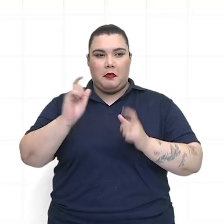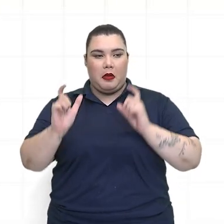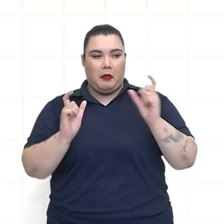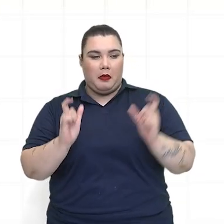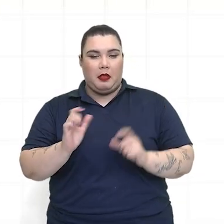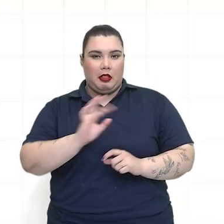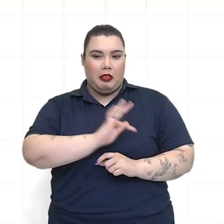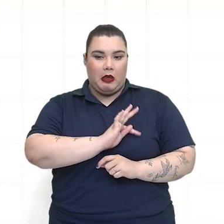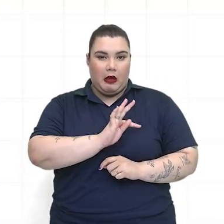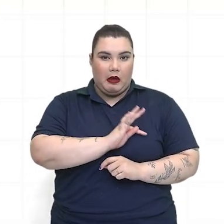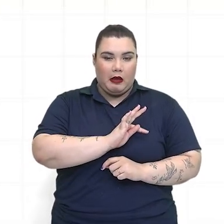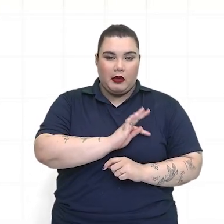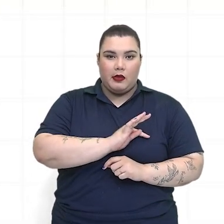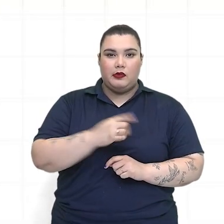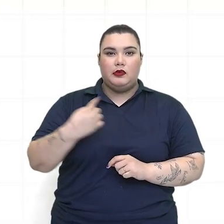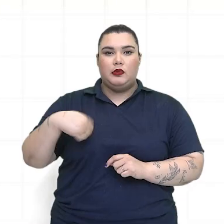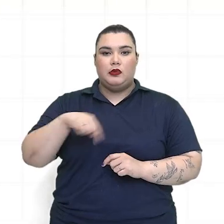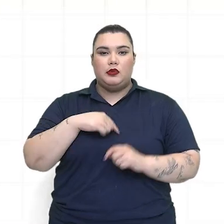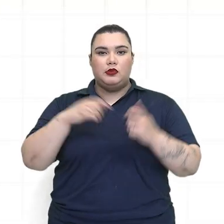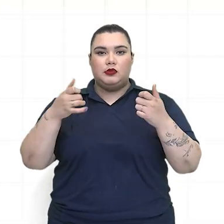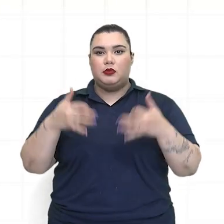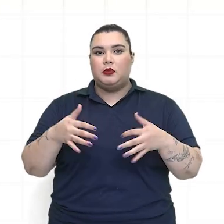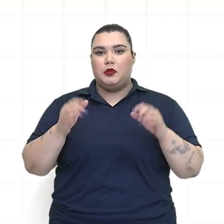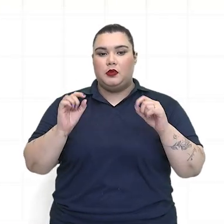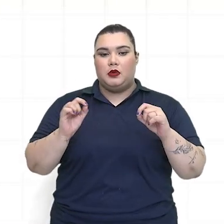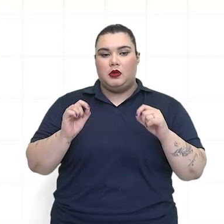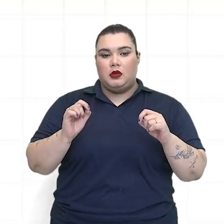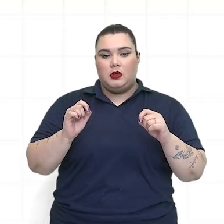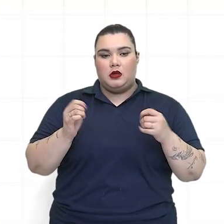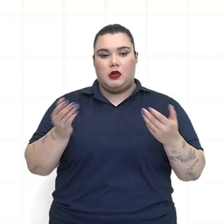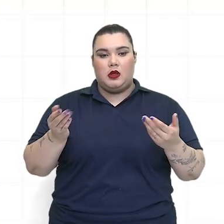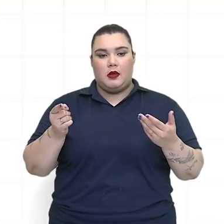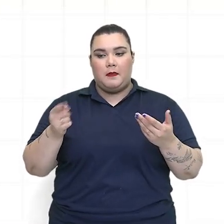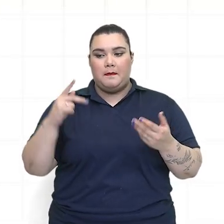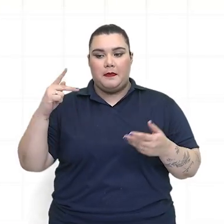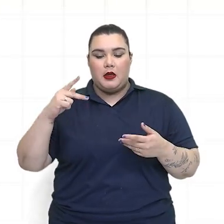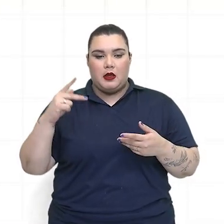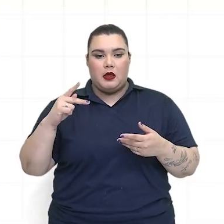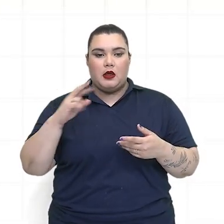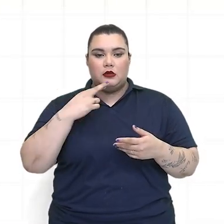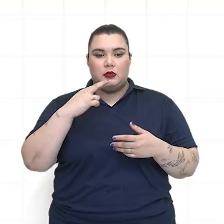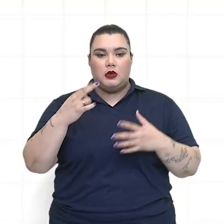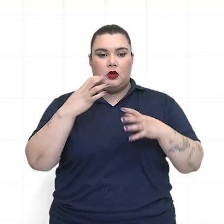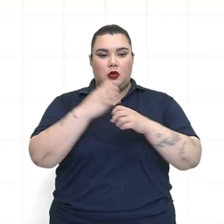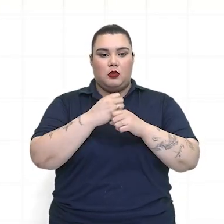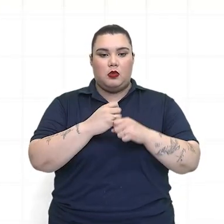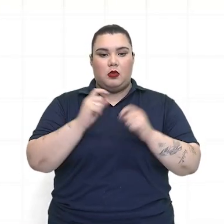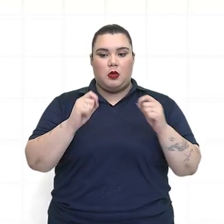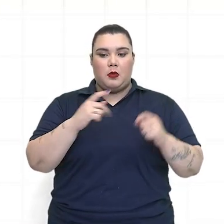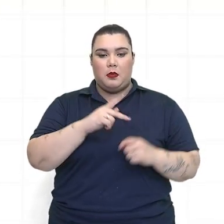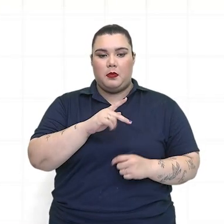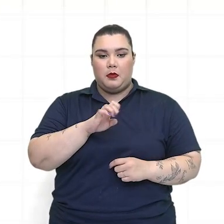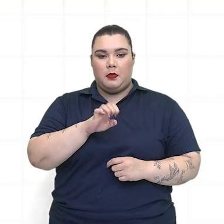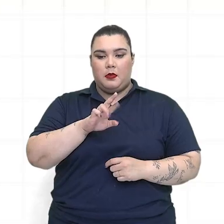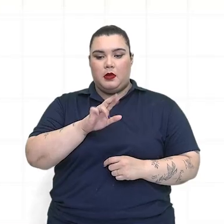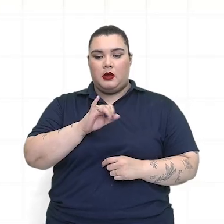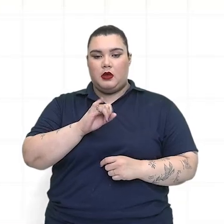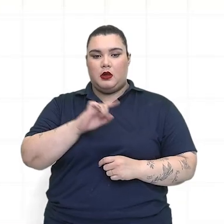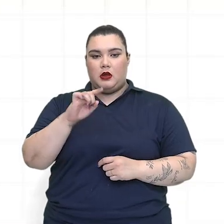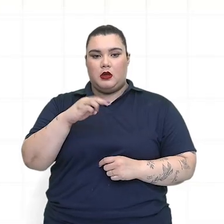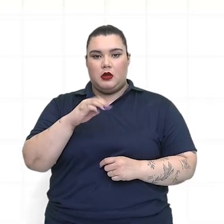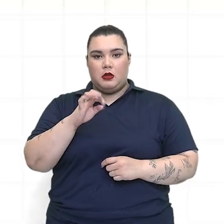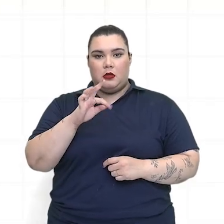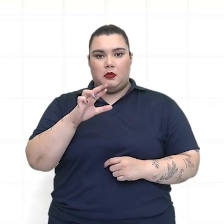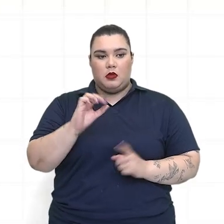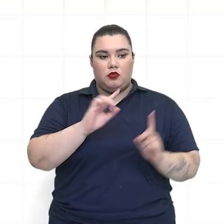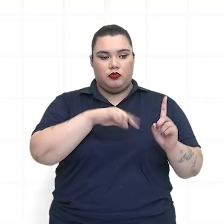técnica, nós diríamos que o problema está pedindo para que a gente calcule o perímetro, que é a soma dos